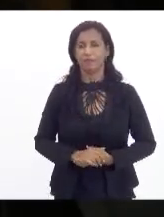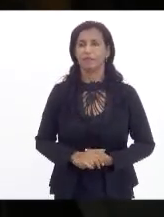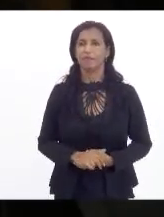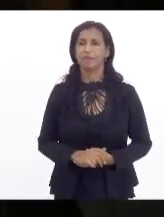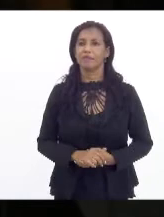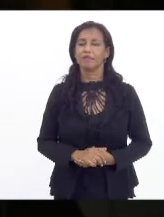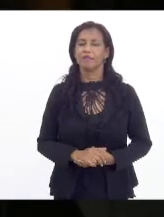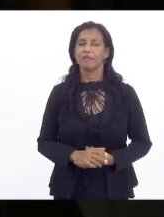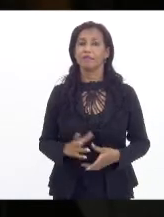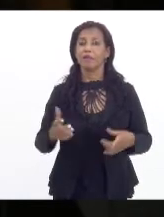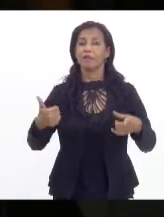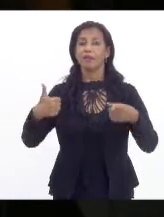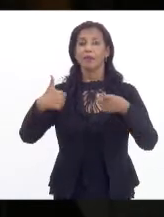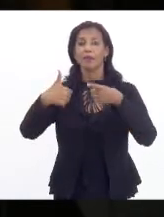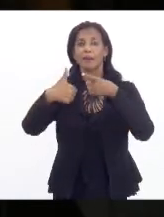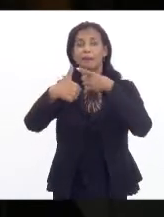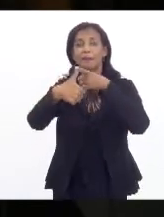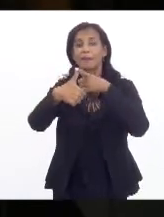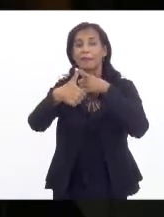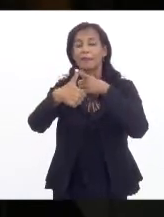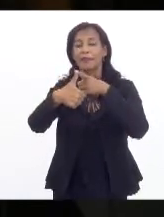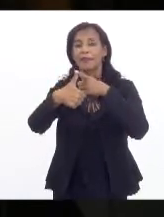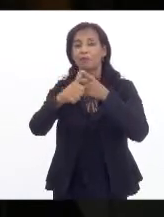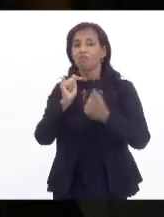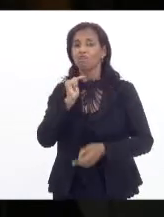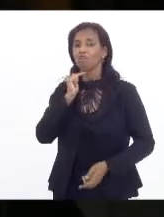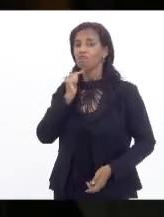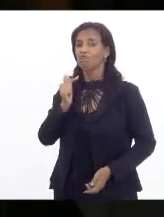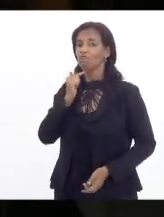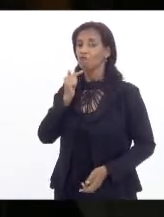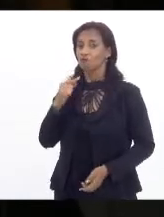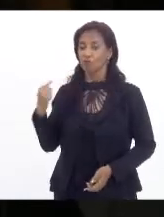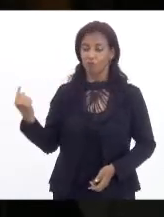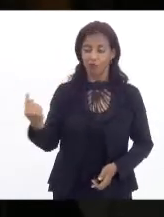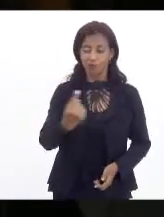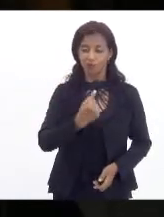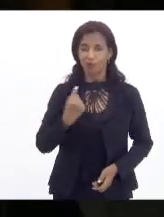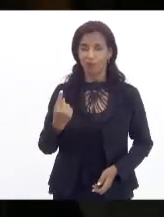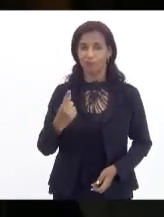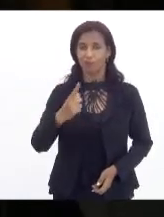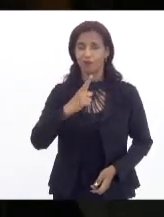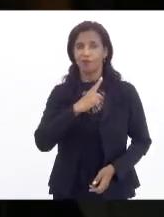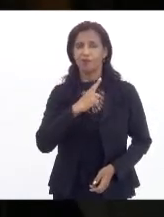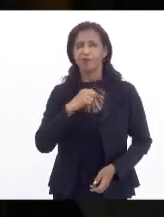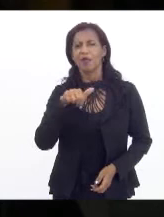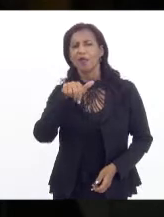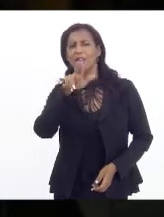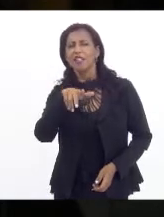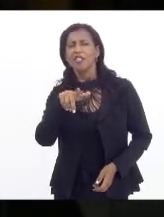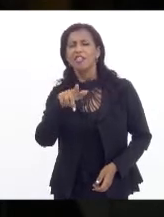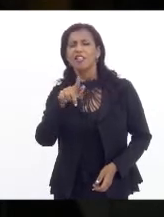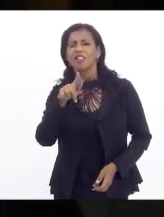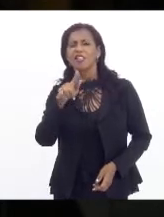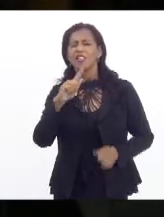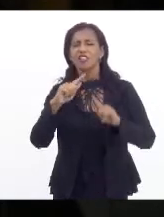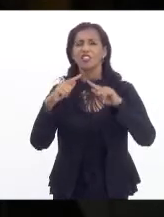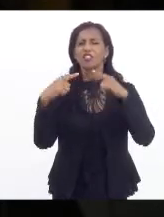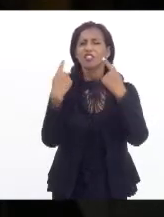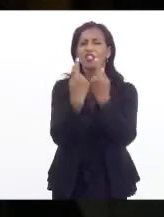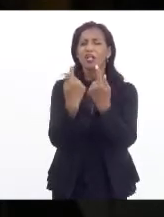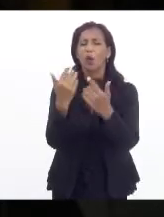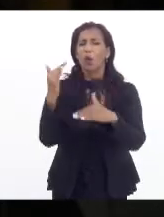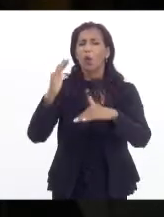Mas a primeira vertente de receio que todos nós temos é que, em geral,